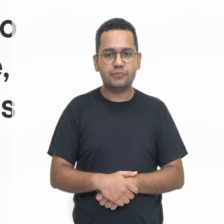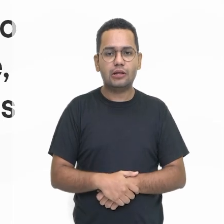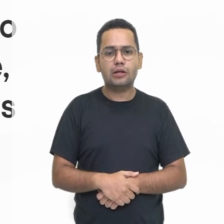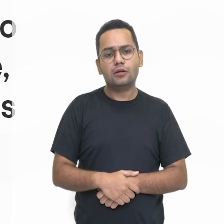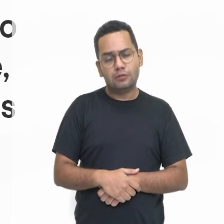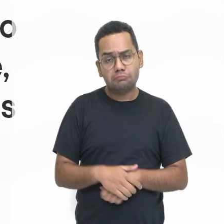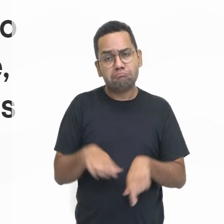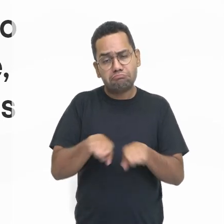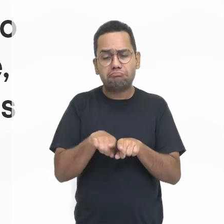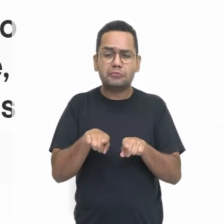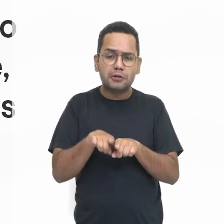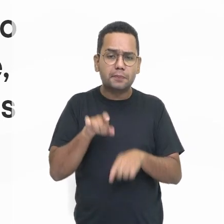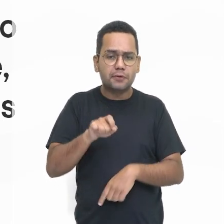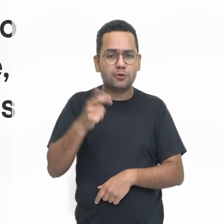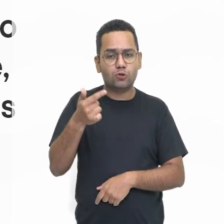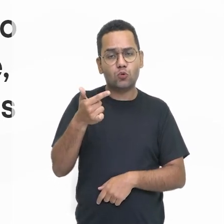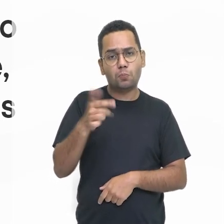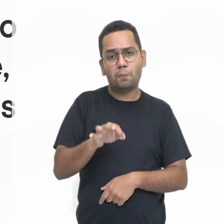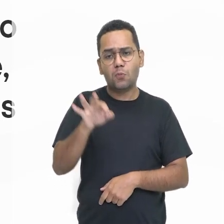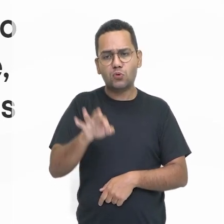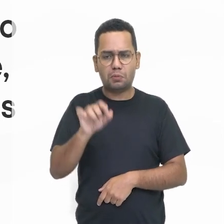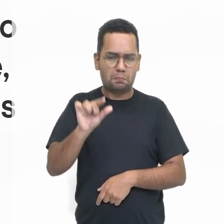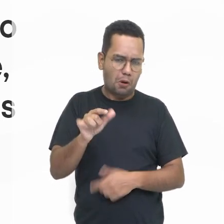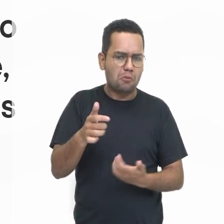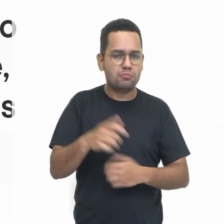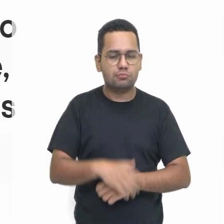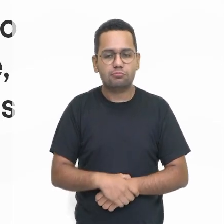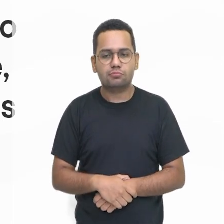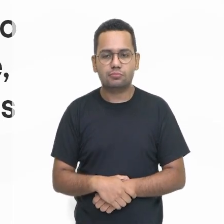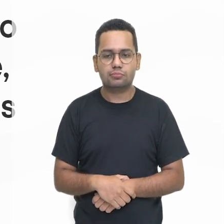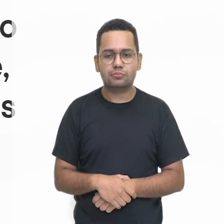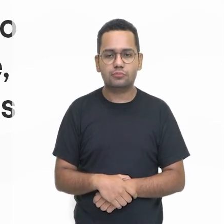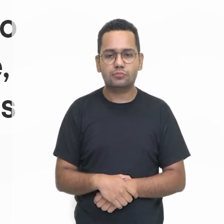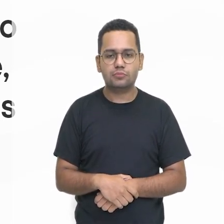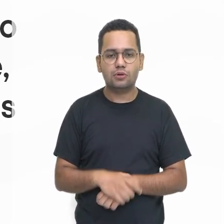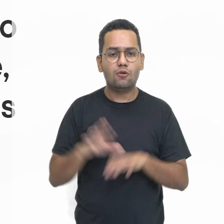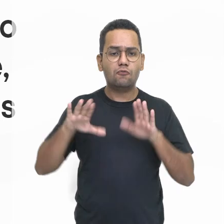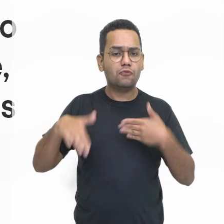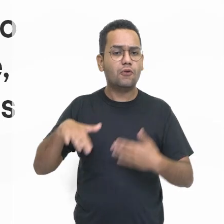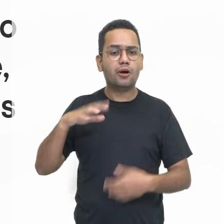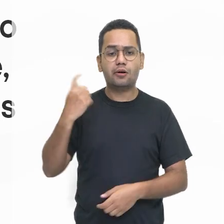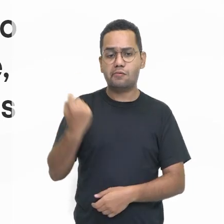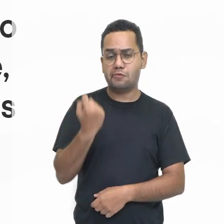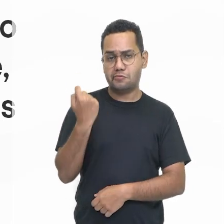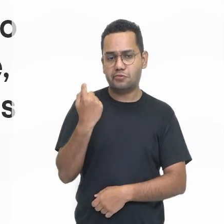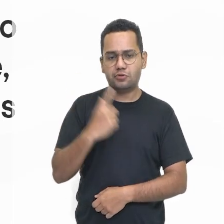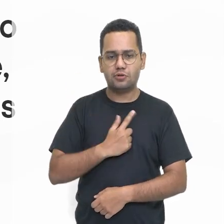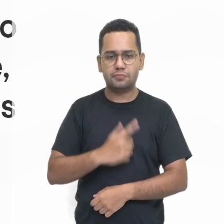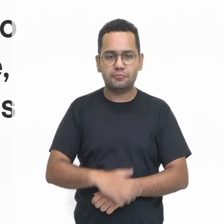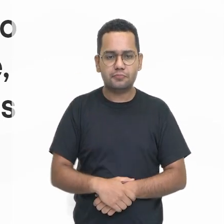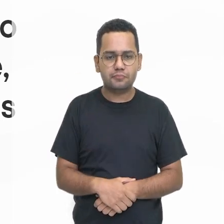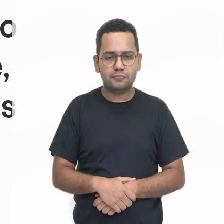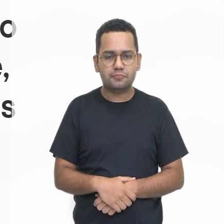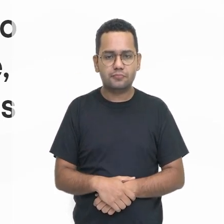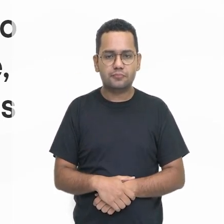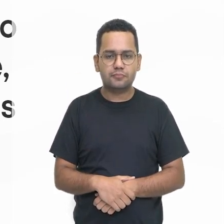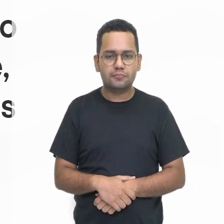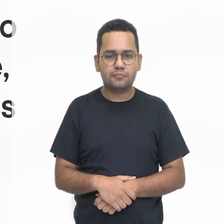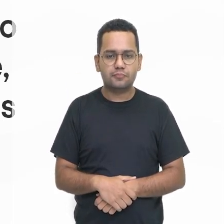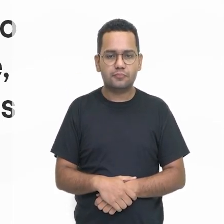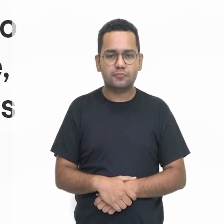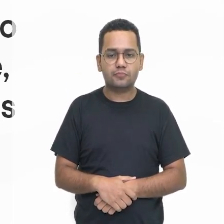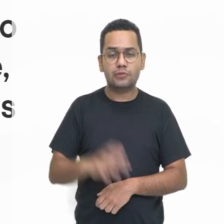menor bioma, com cerca de 2% do território nacional e restrito ao Rio Grande do Sul, dentro do território